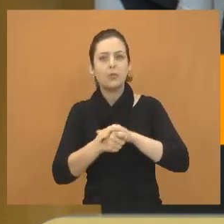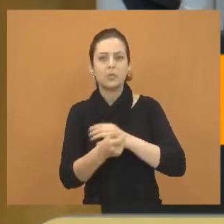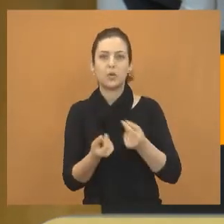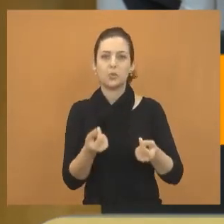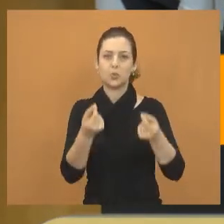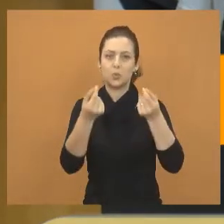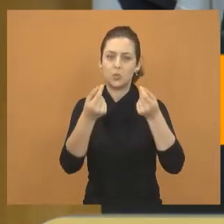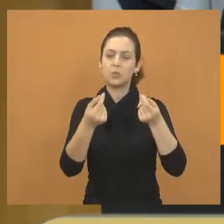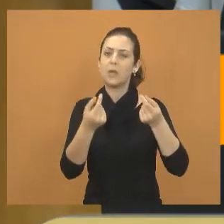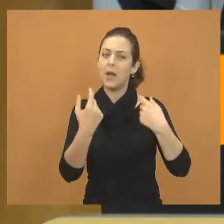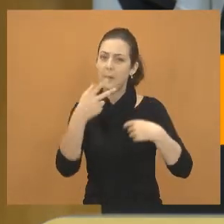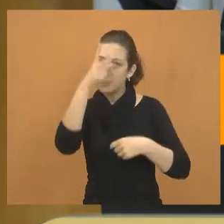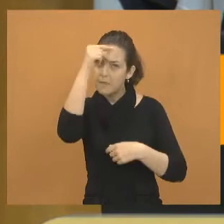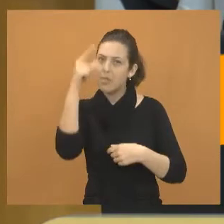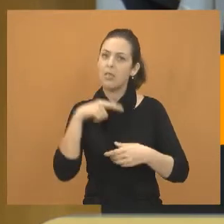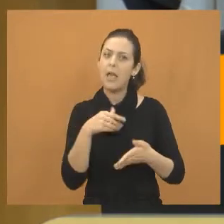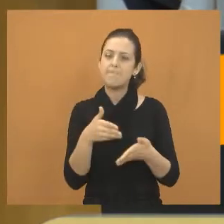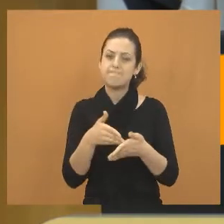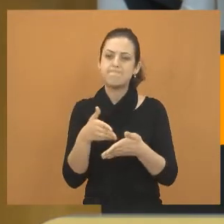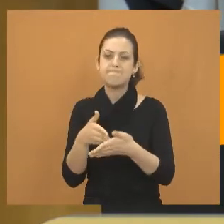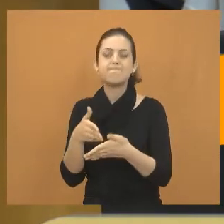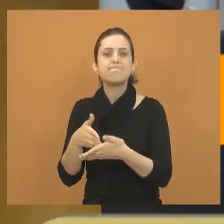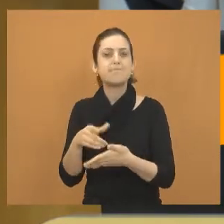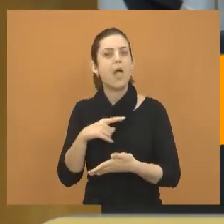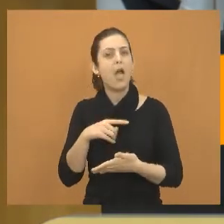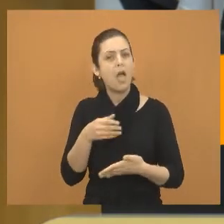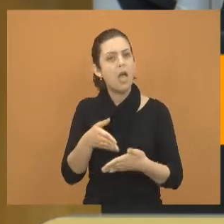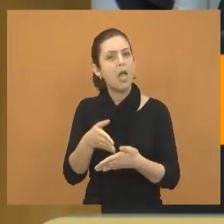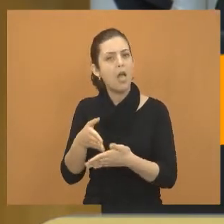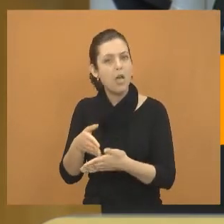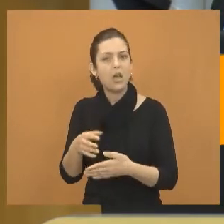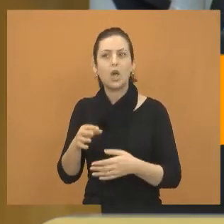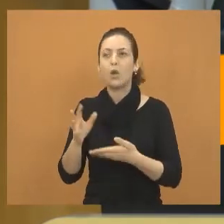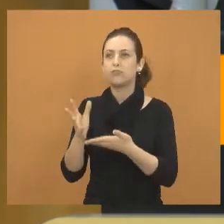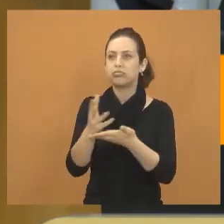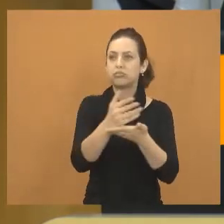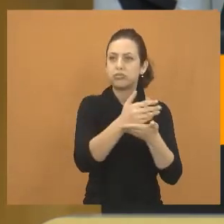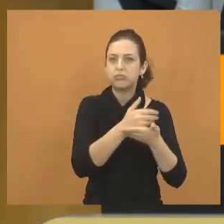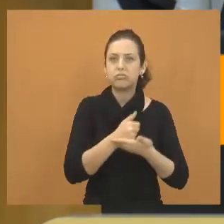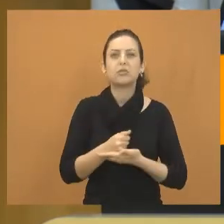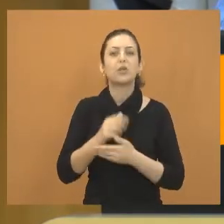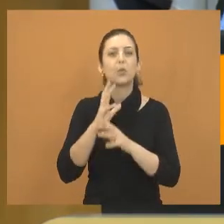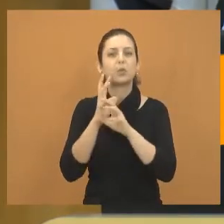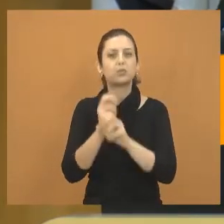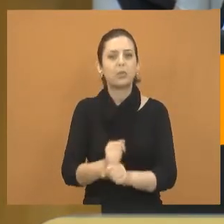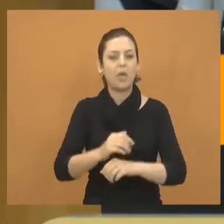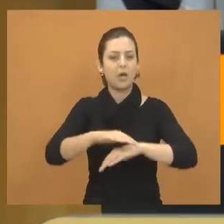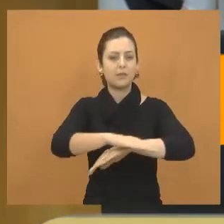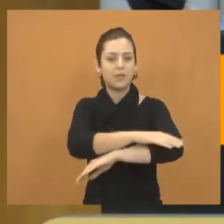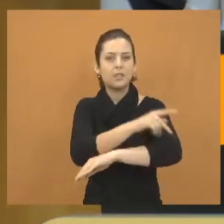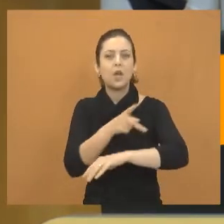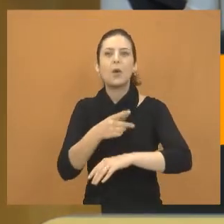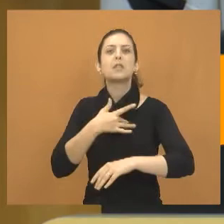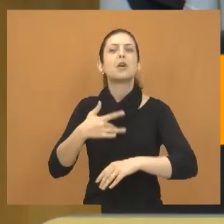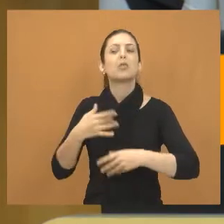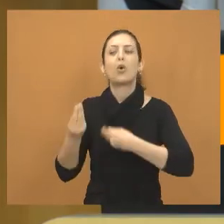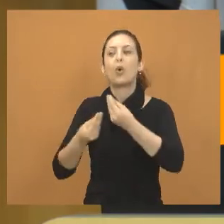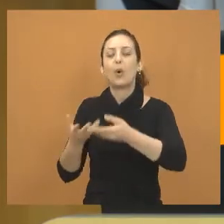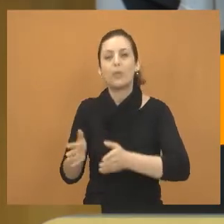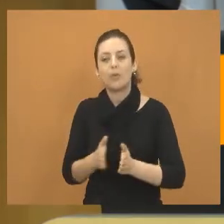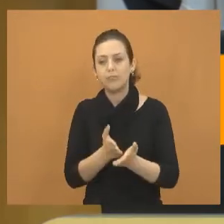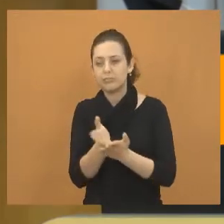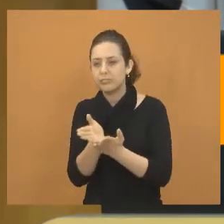E o prefeito tem limitações. Se ele pegar todo o dinheiro que ele tem e aplicar em asfalto, como é que vai ficar a saúde?